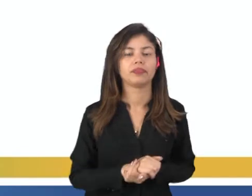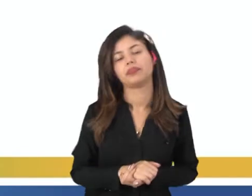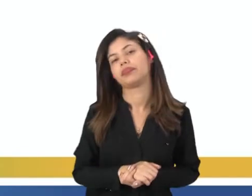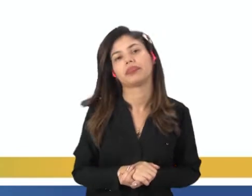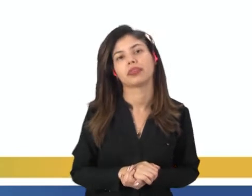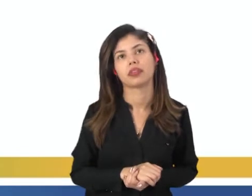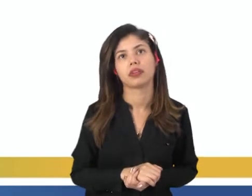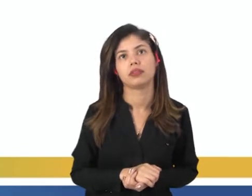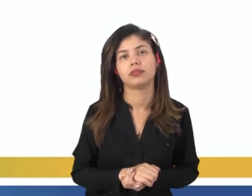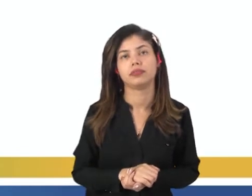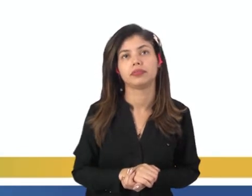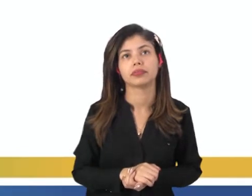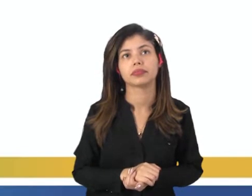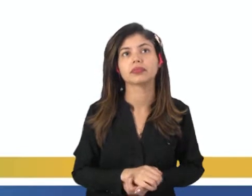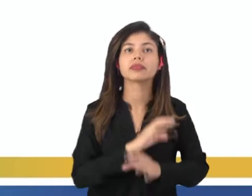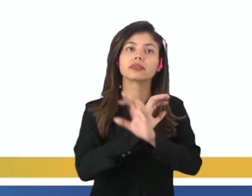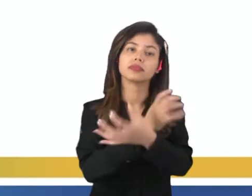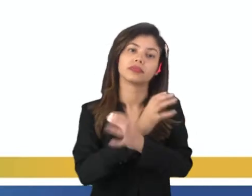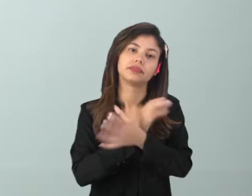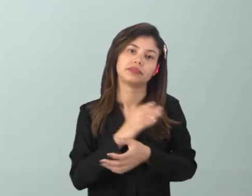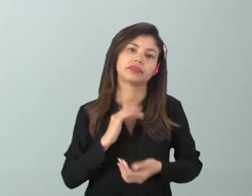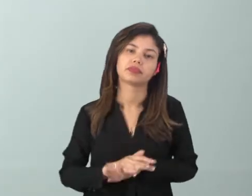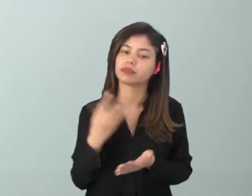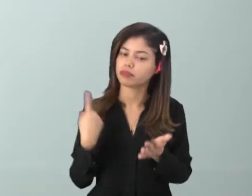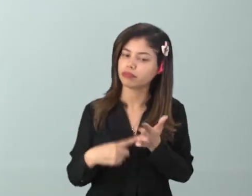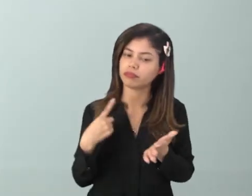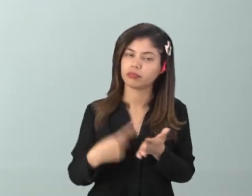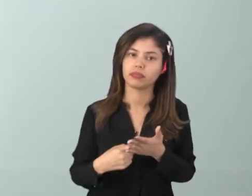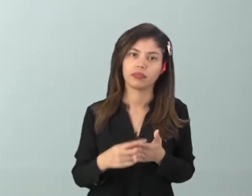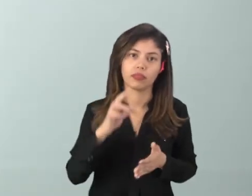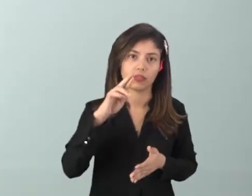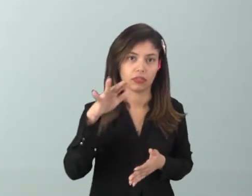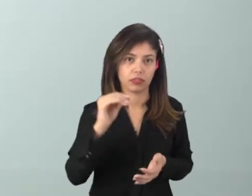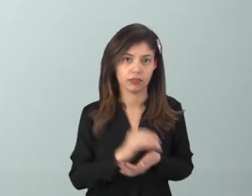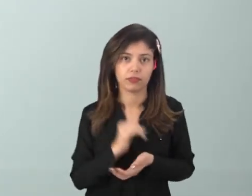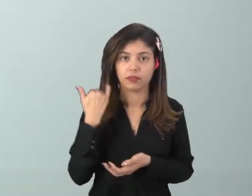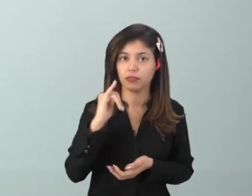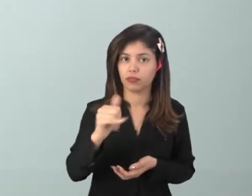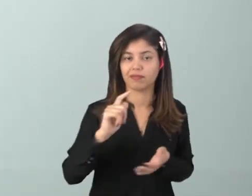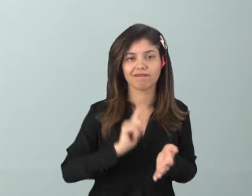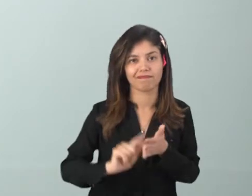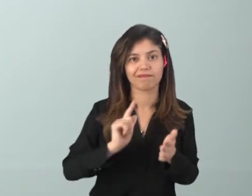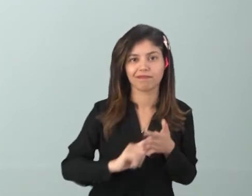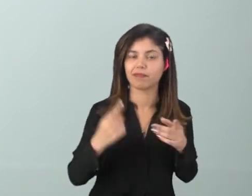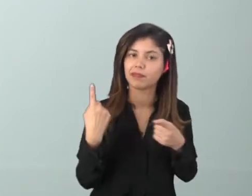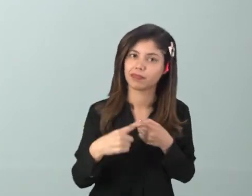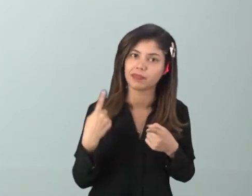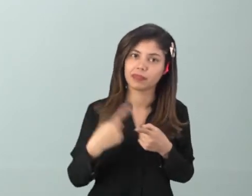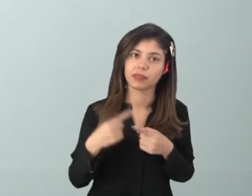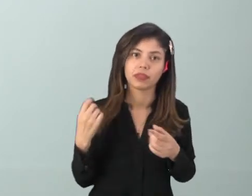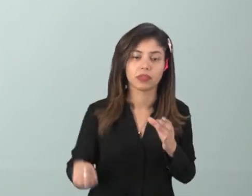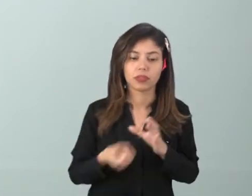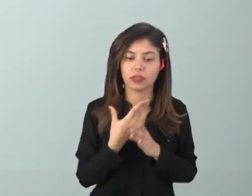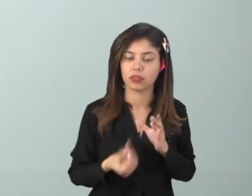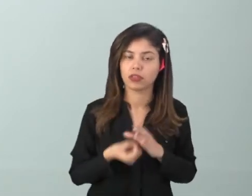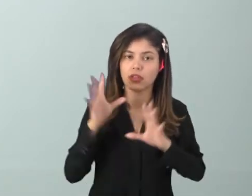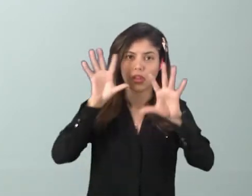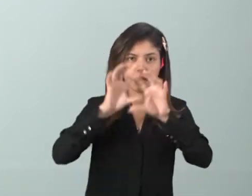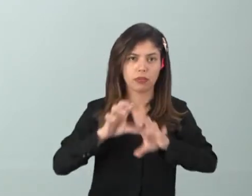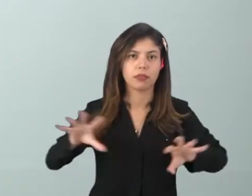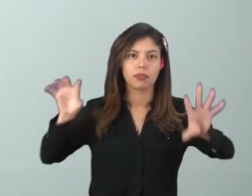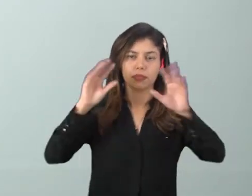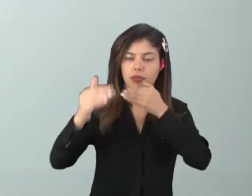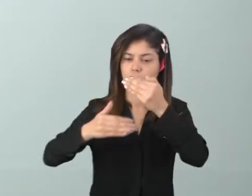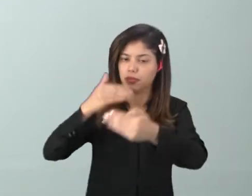estufa. Então, os combustíveis fósseis, eles não são considerados um tipo de energia limpa, porque eles produzem esses gases durante o